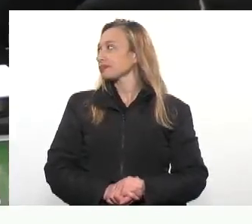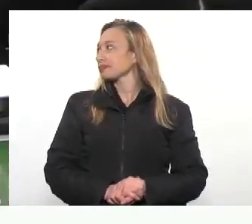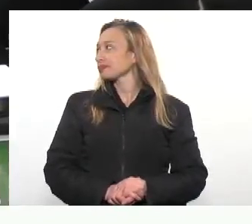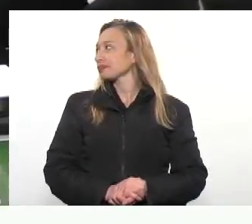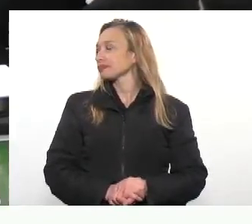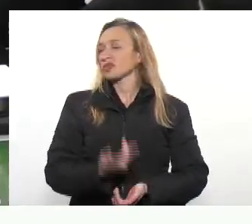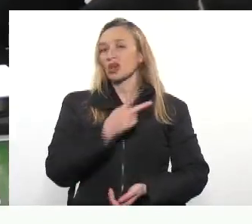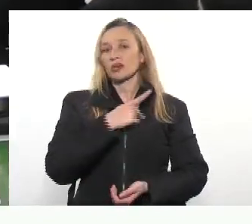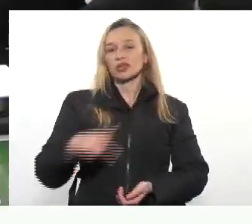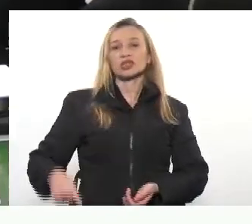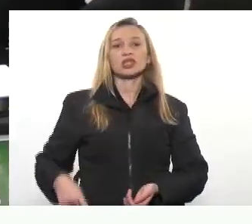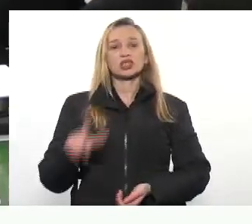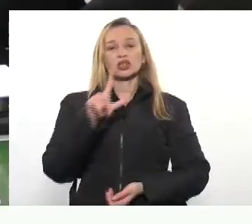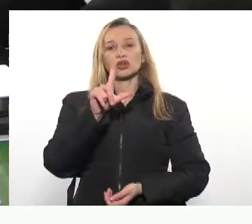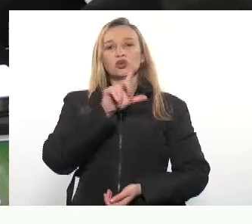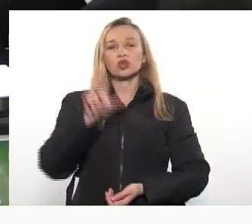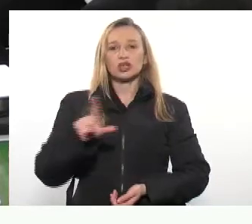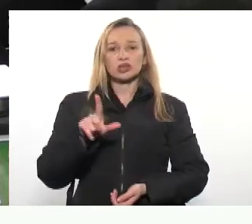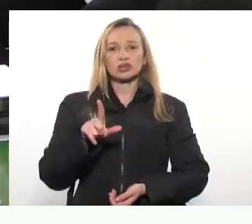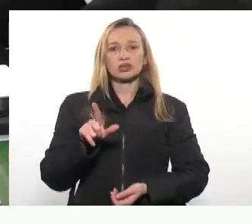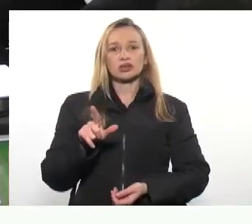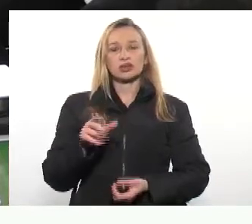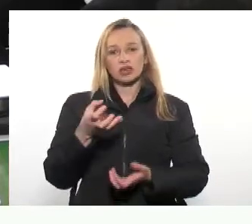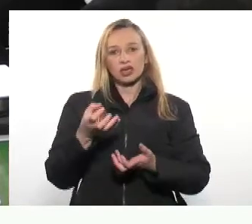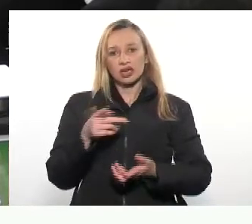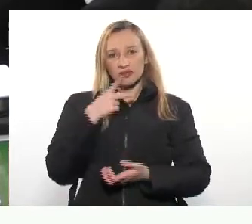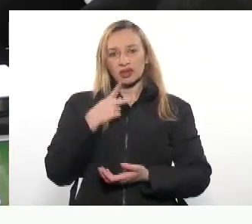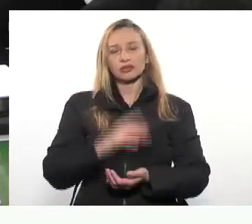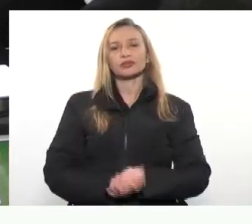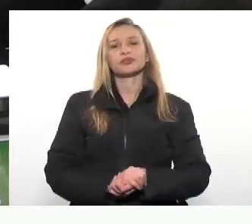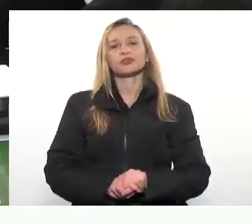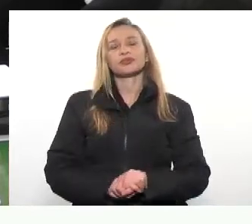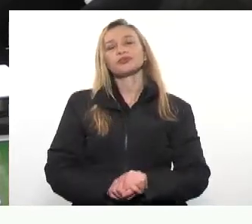Presidente Luiz, deseja fazer uso da palavra? Por favor.